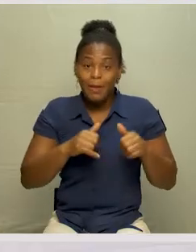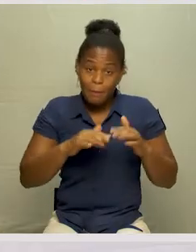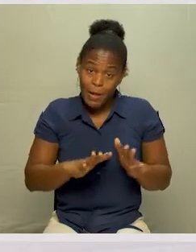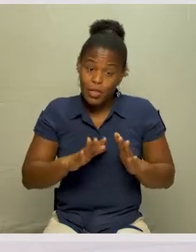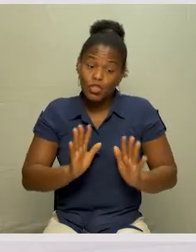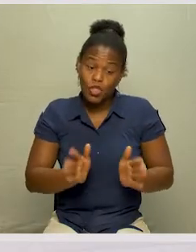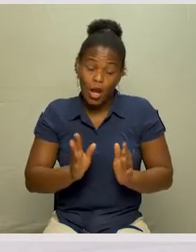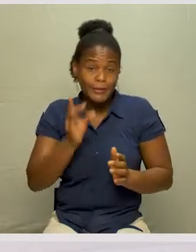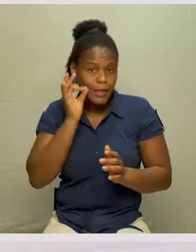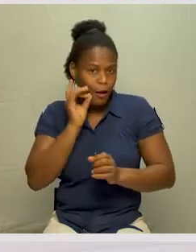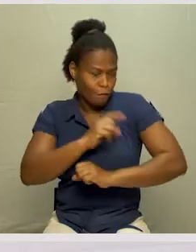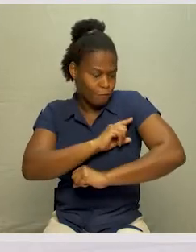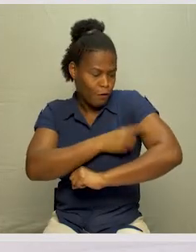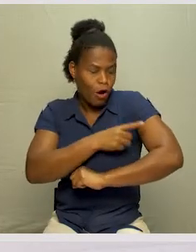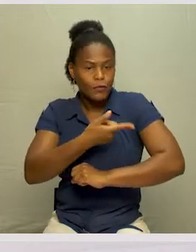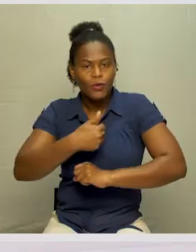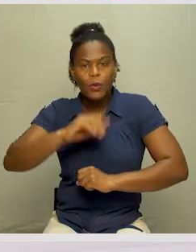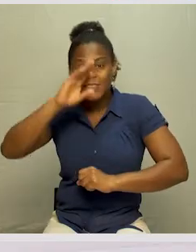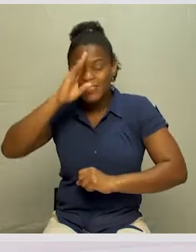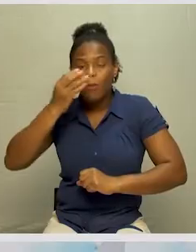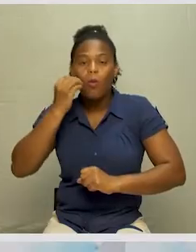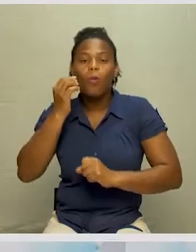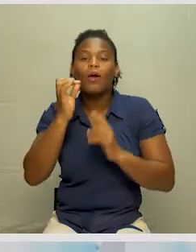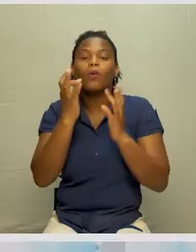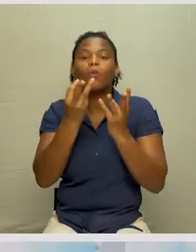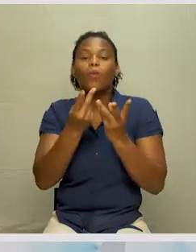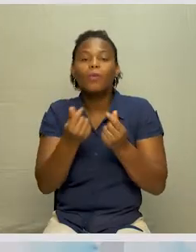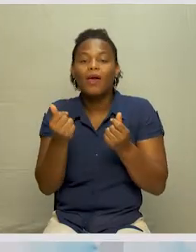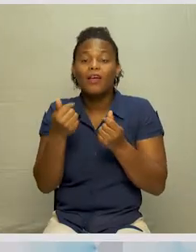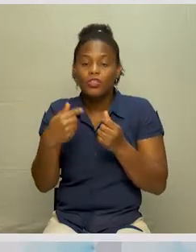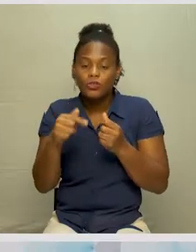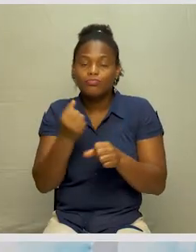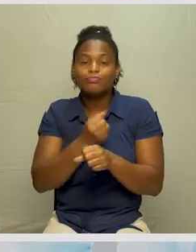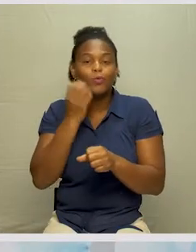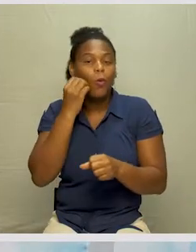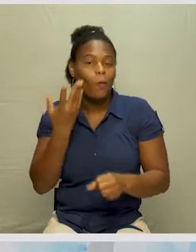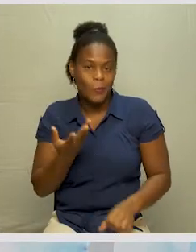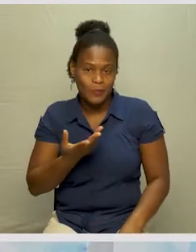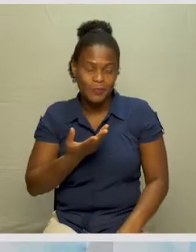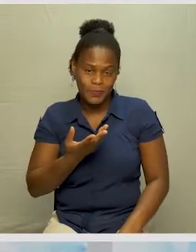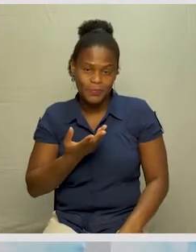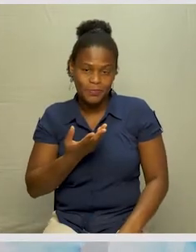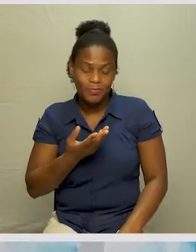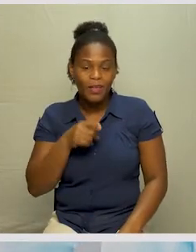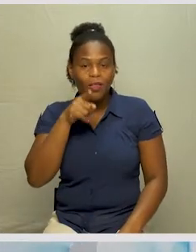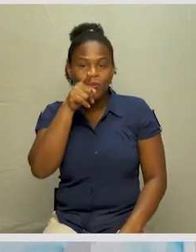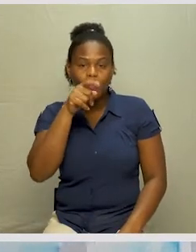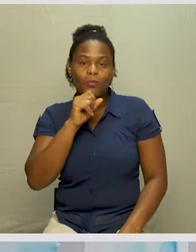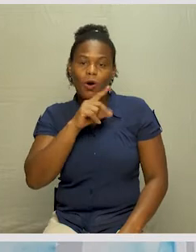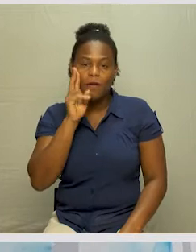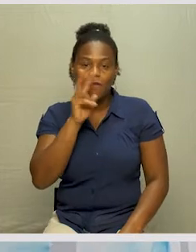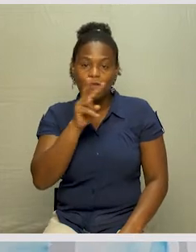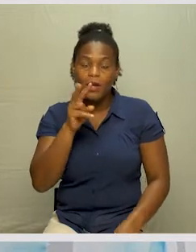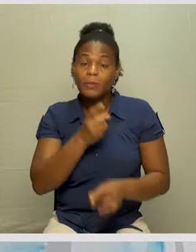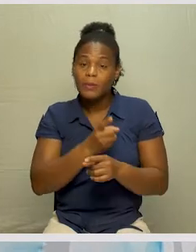Mas já é um forte indício para saber como é que a economia está a funcionar. Mas vocês